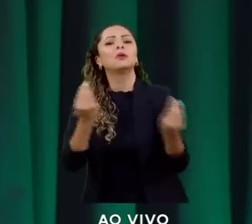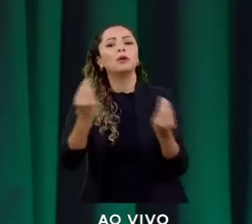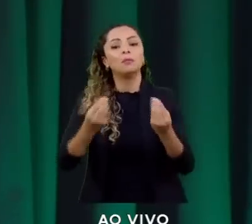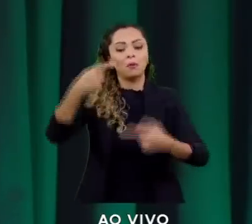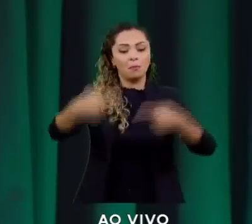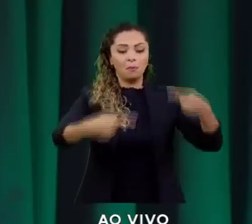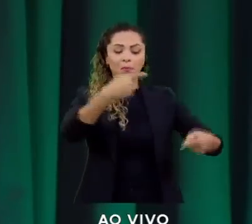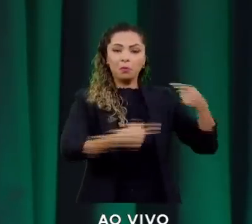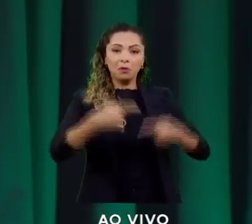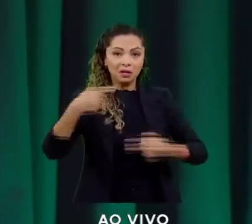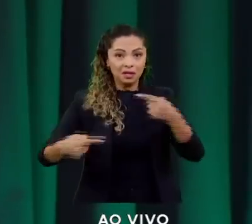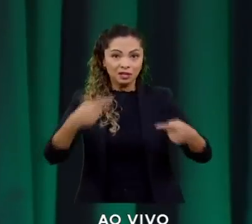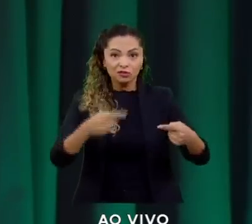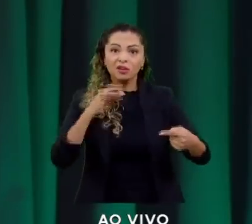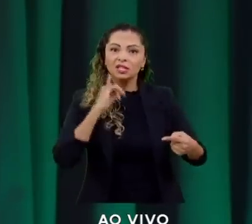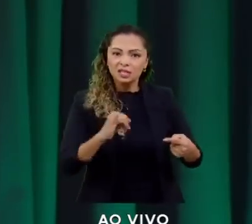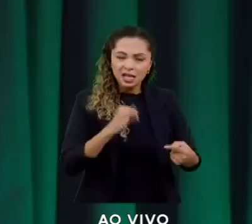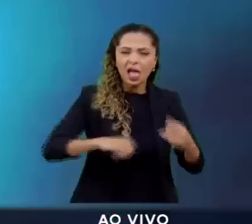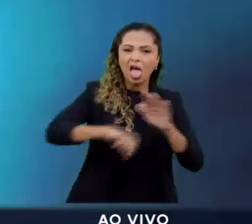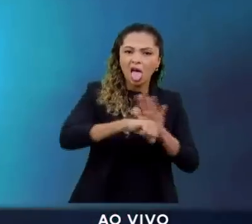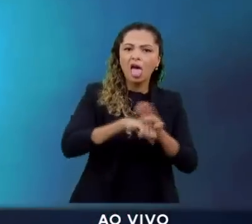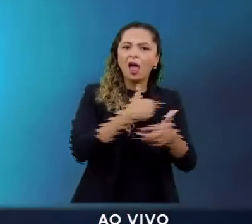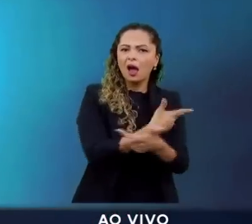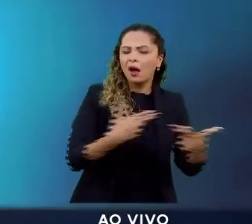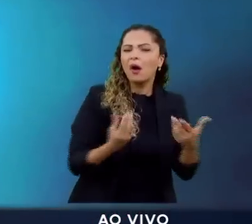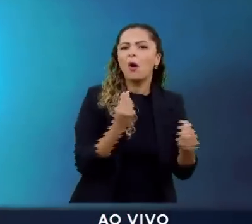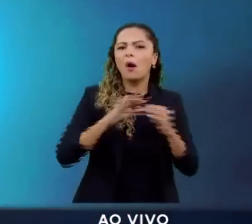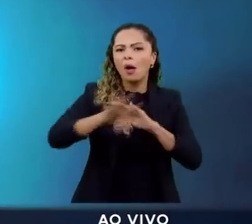venham a disputar eleições por favor